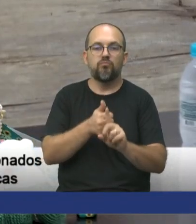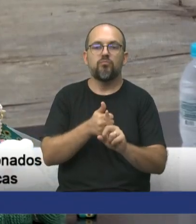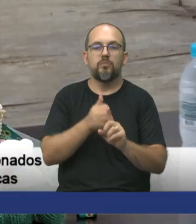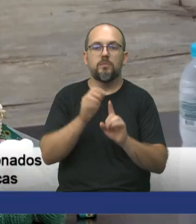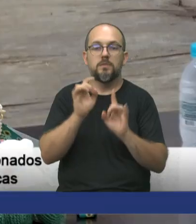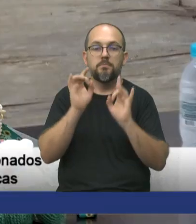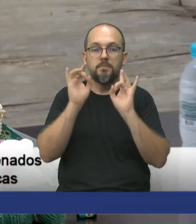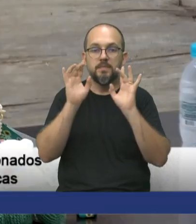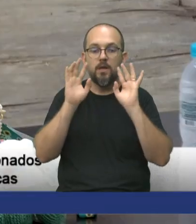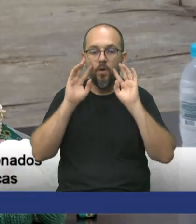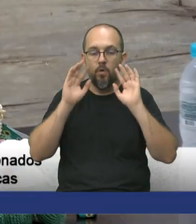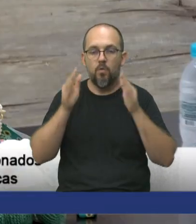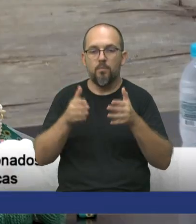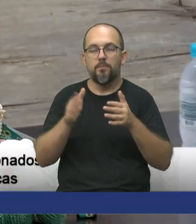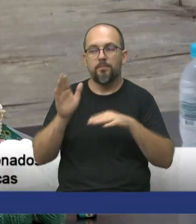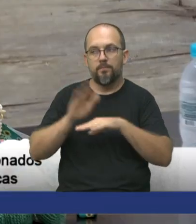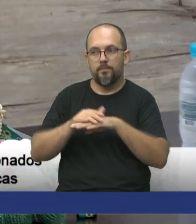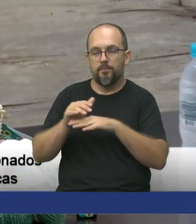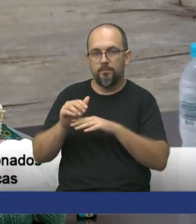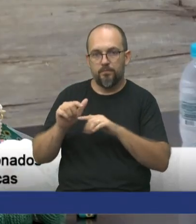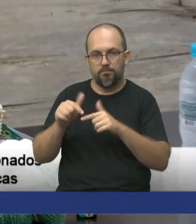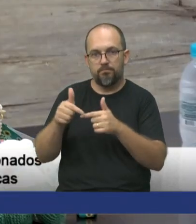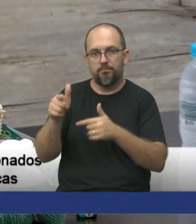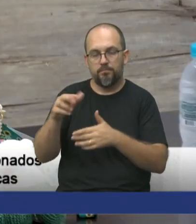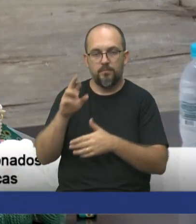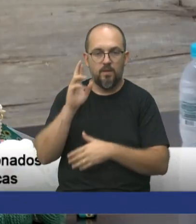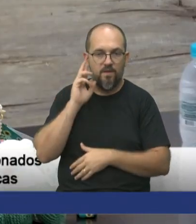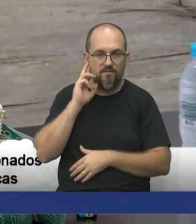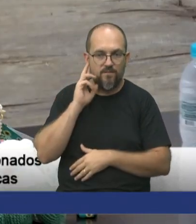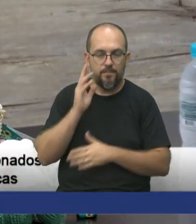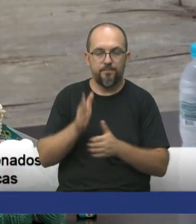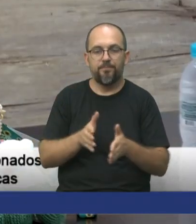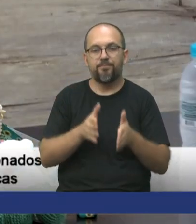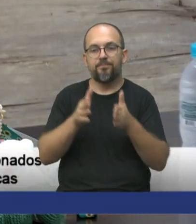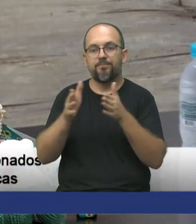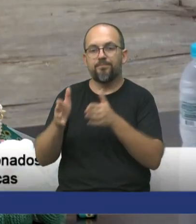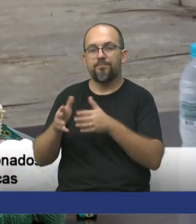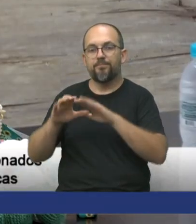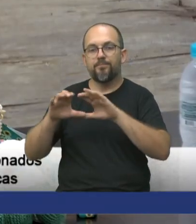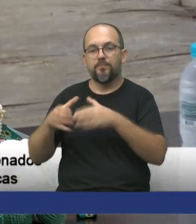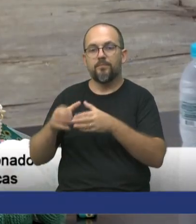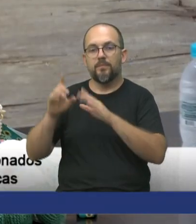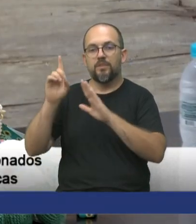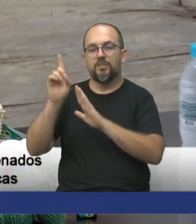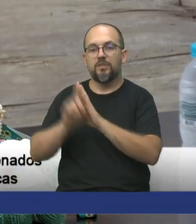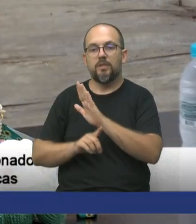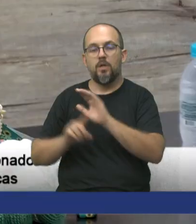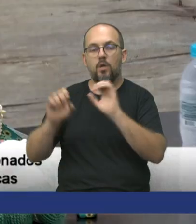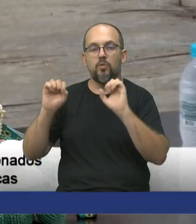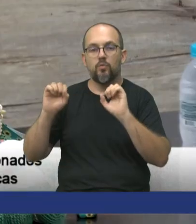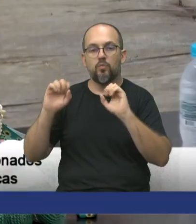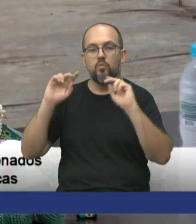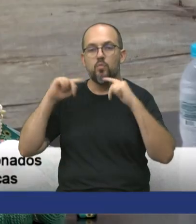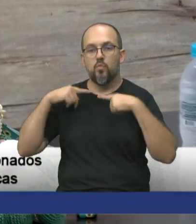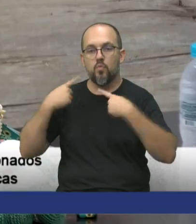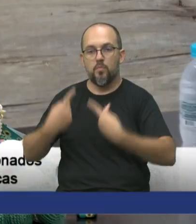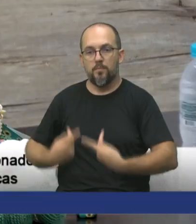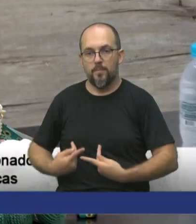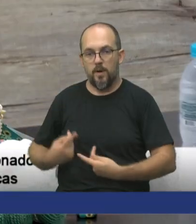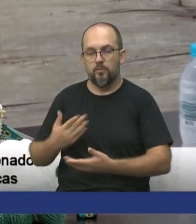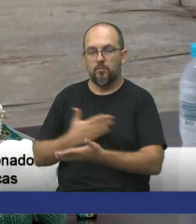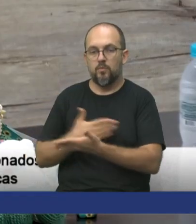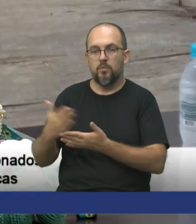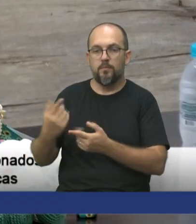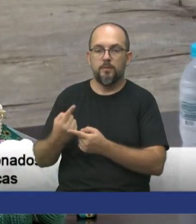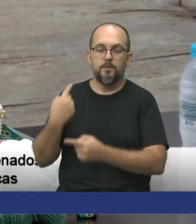e capitaneado pela Rafa, a Frente Parlamentar dos Direitos Humanos, que esse é um projeto que começa com o Matheus e que a